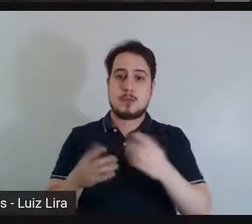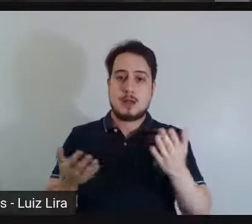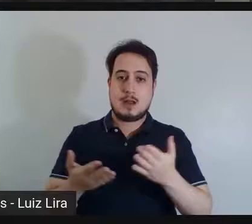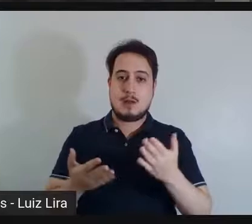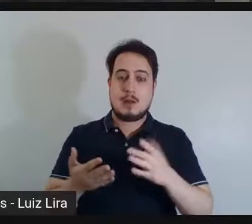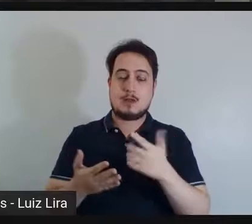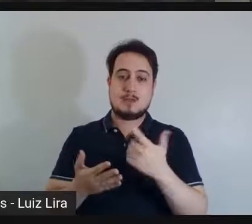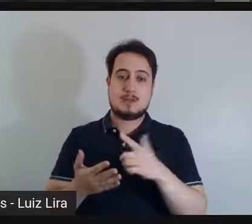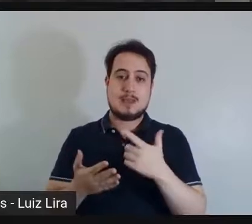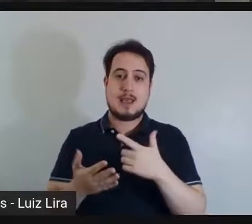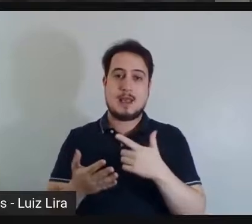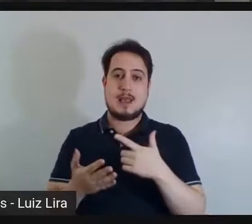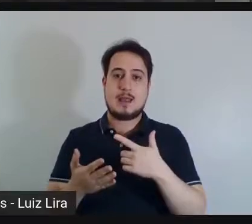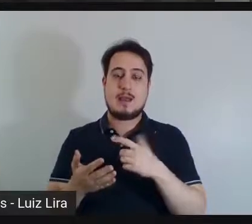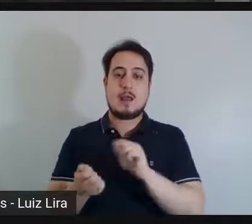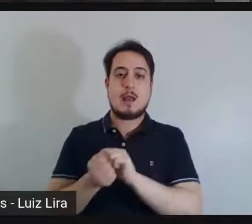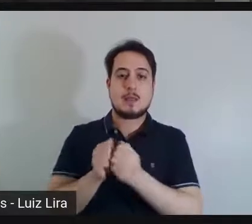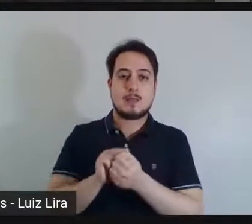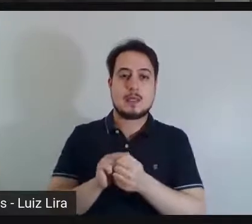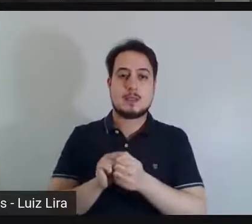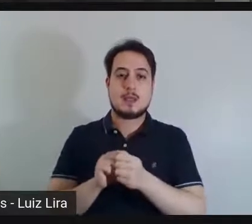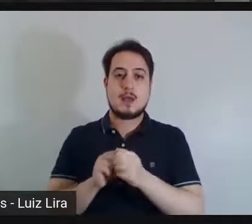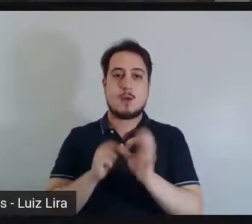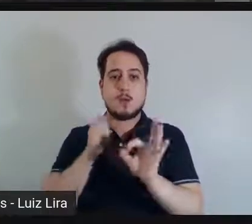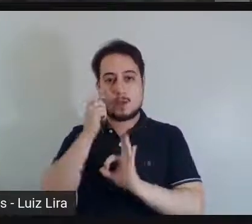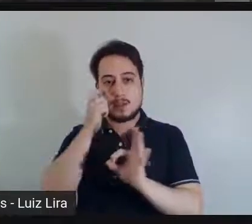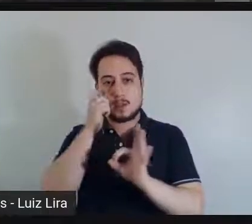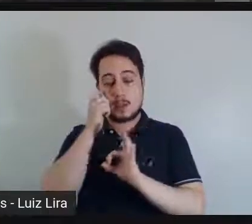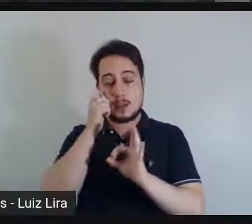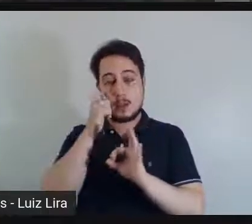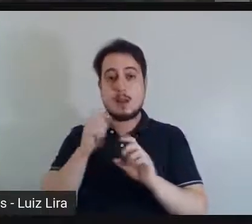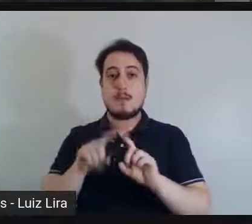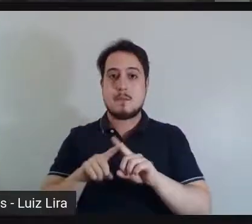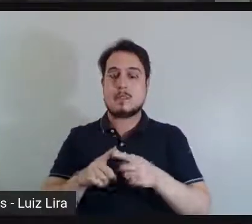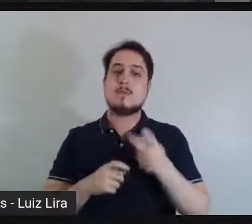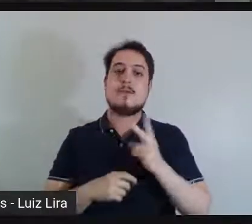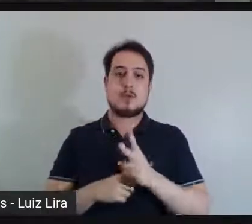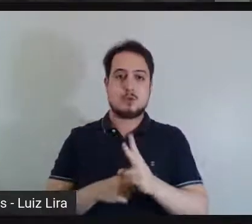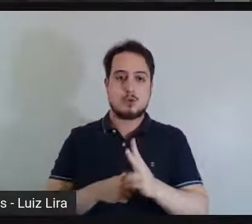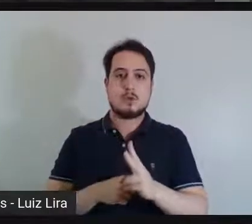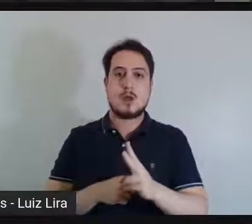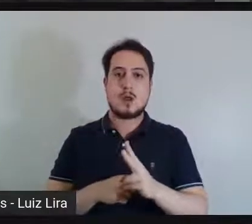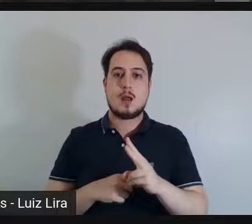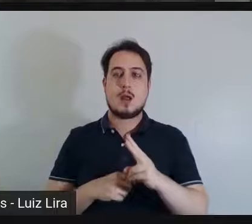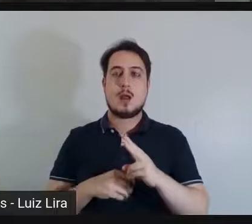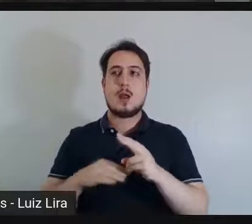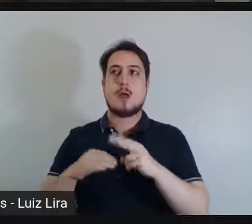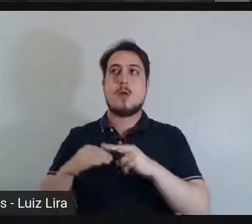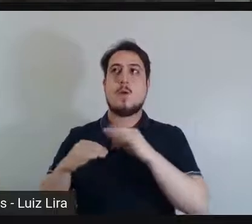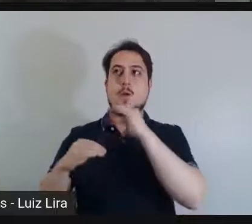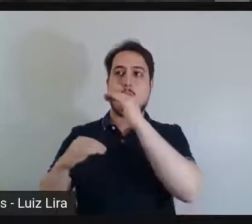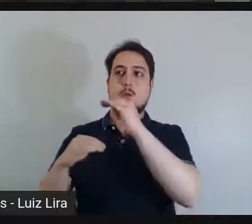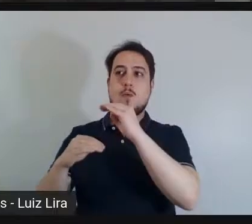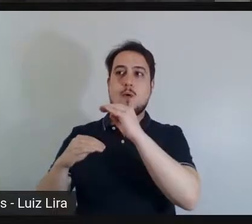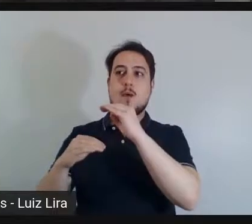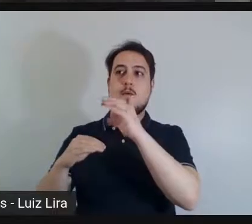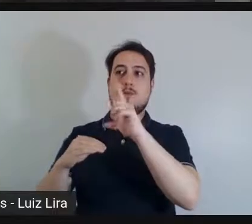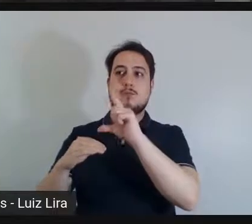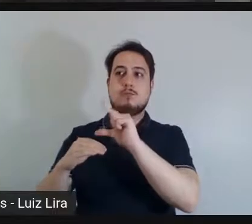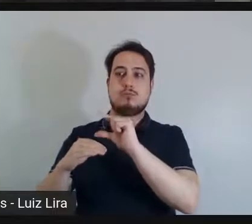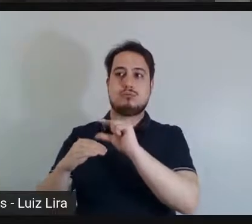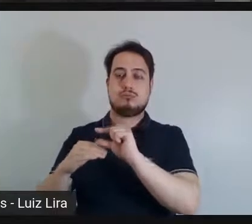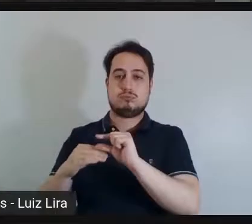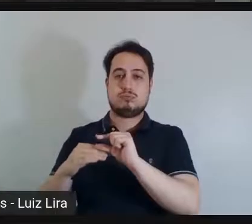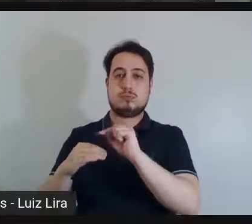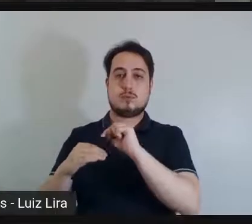reajuste, mas ele vai se manter no valor e o orçamento que estava aqui em cima vai diminuir.